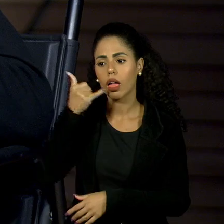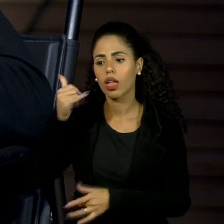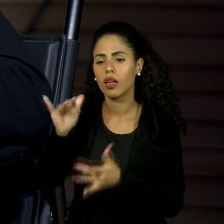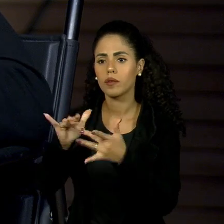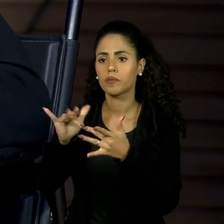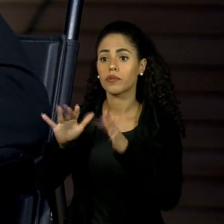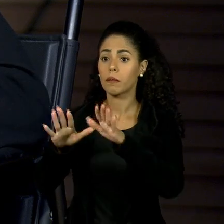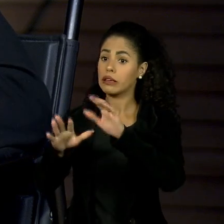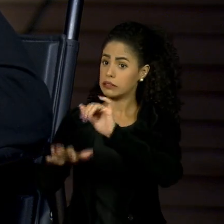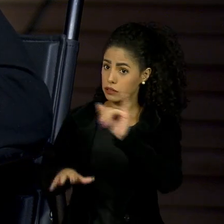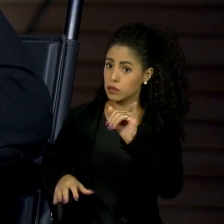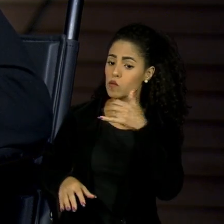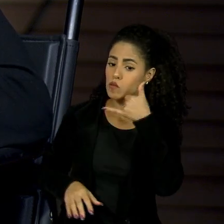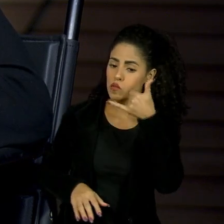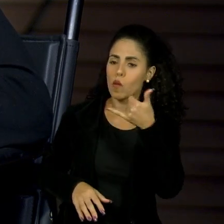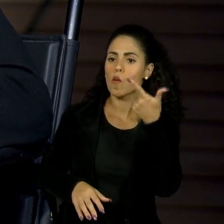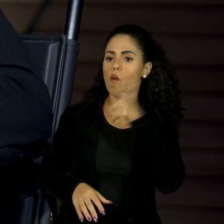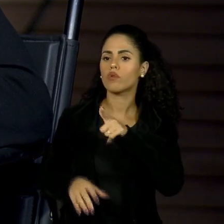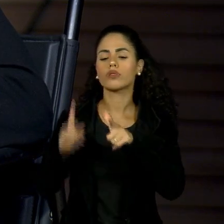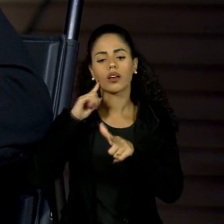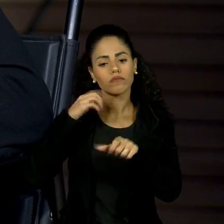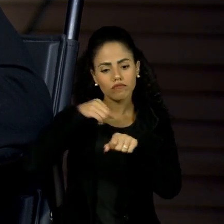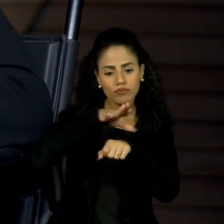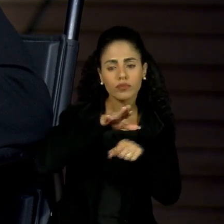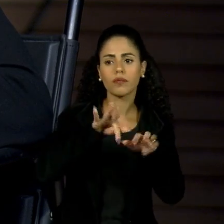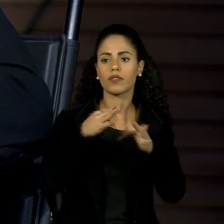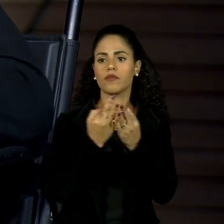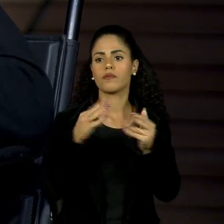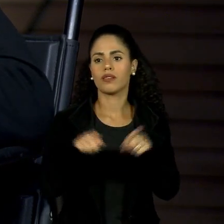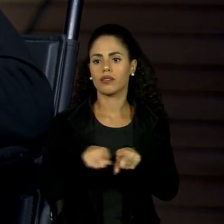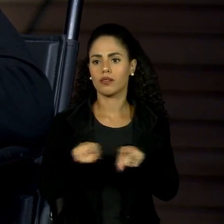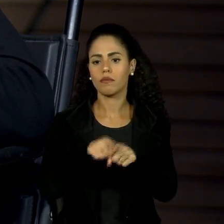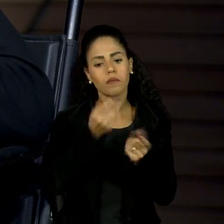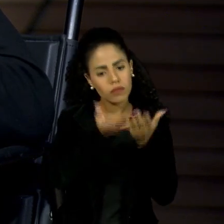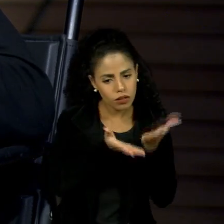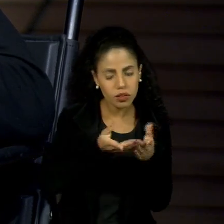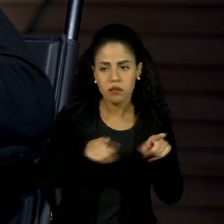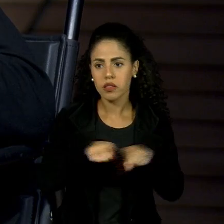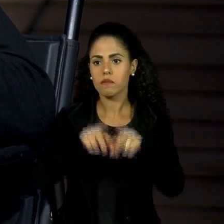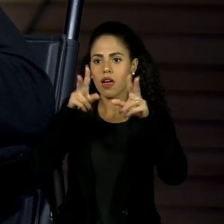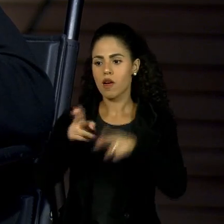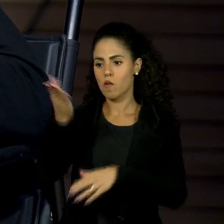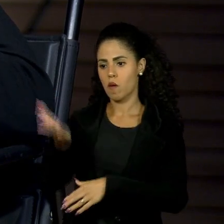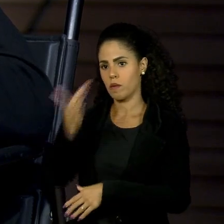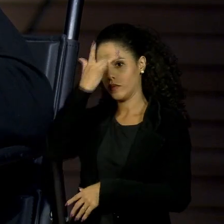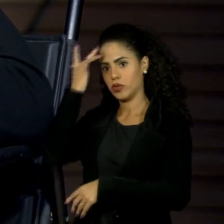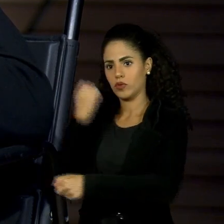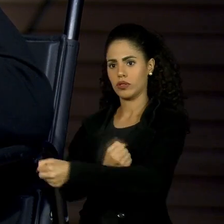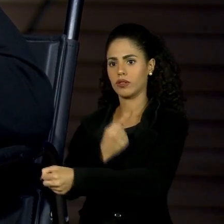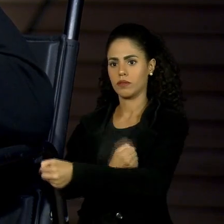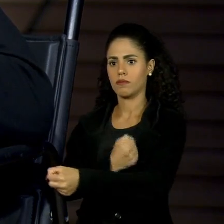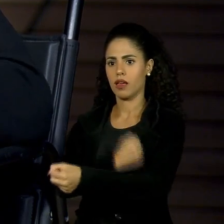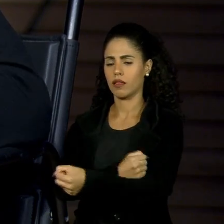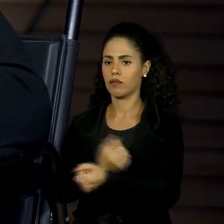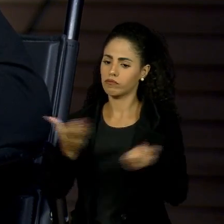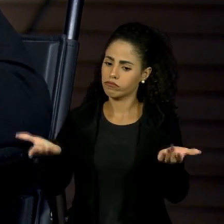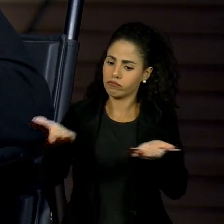na família, é muito importante orientá-los também. E o prognóstico, né, a possibilidade do paciente melhorar,